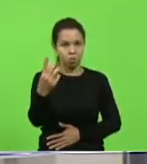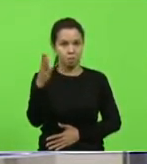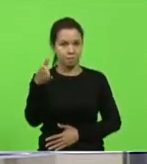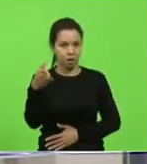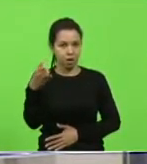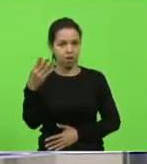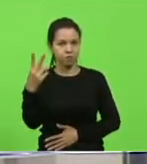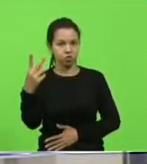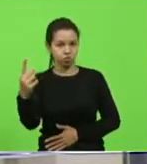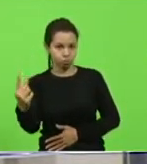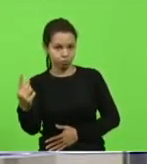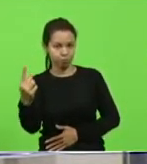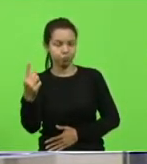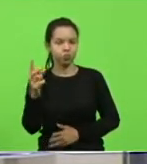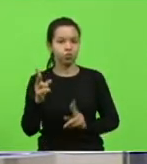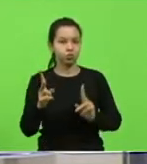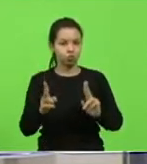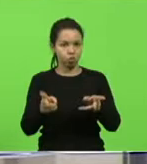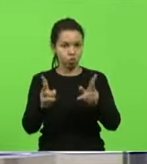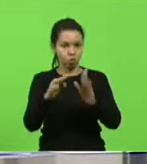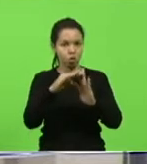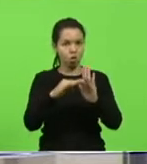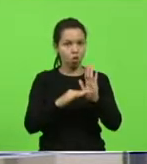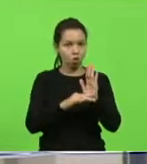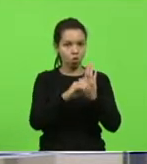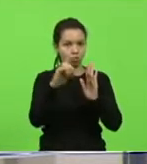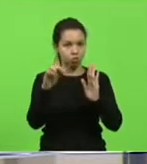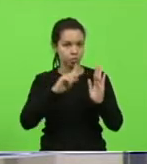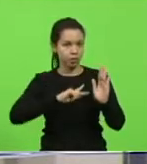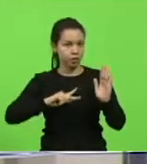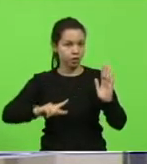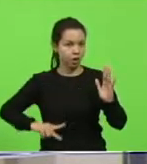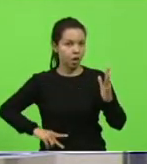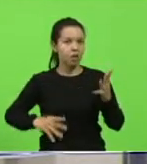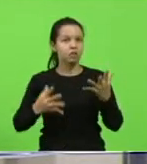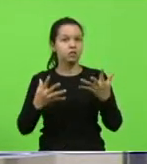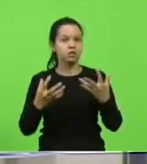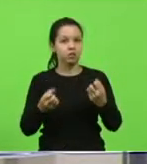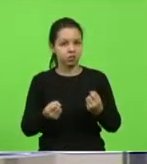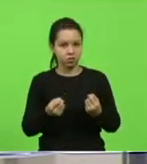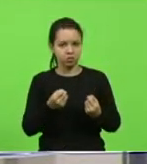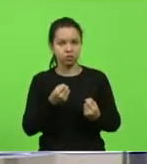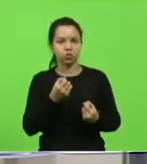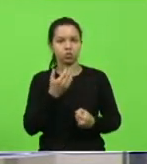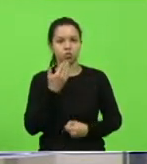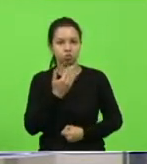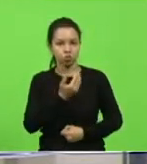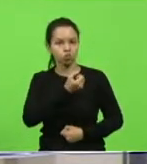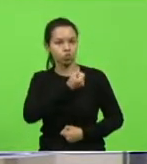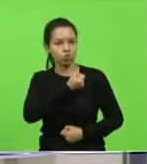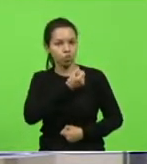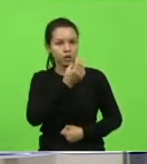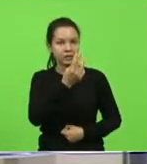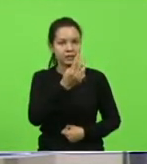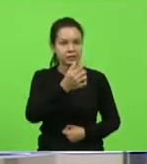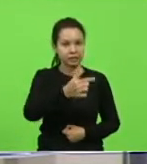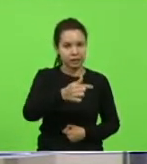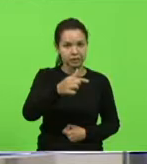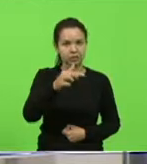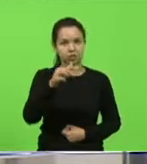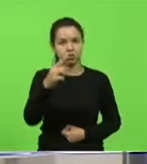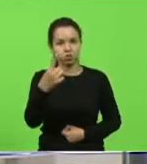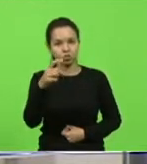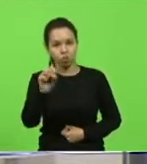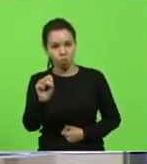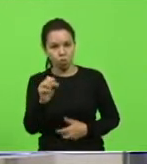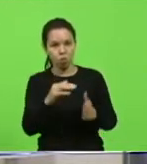731/2015 um dando continuidade ordem do dia e o senhor presidente o frio os requerimentos números 718